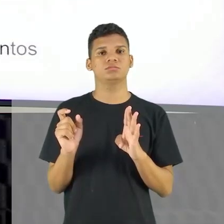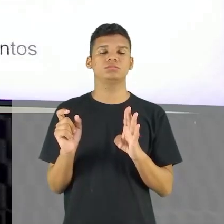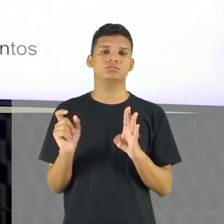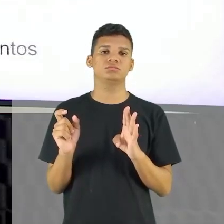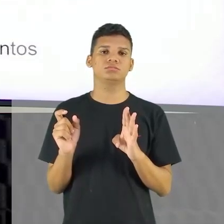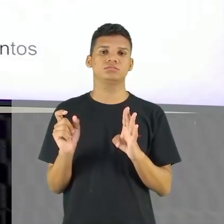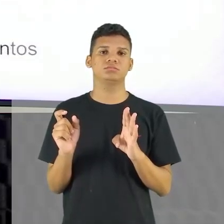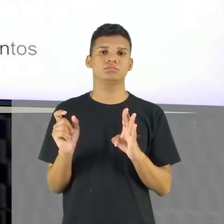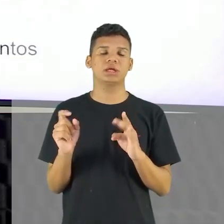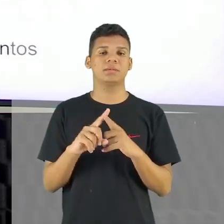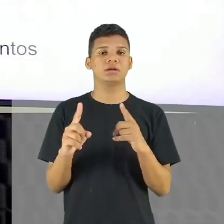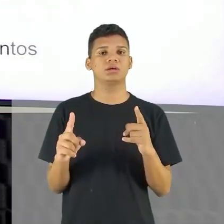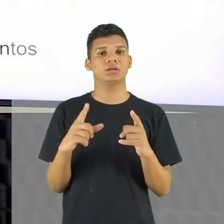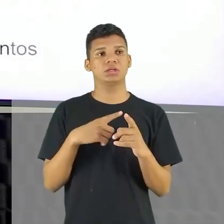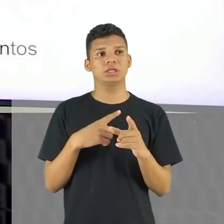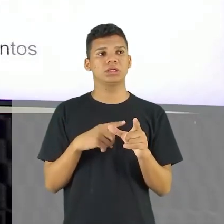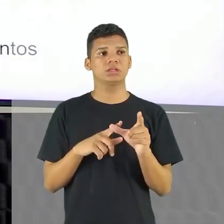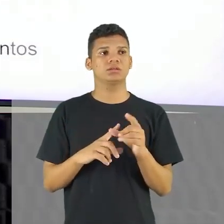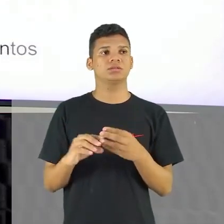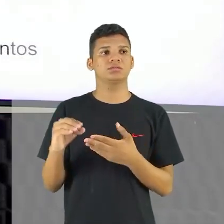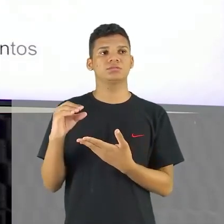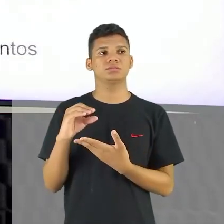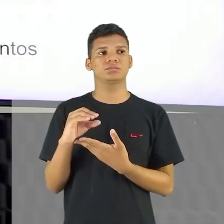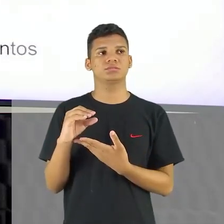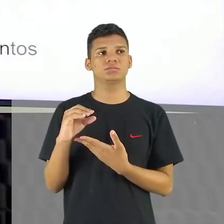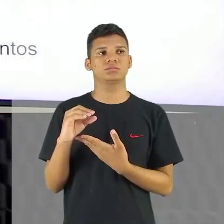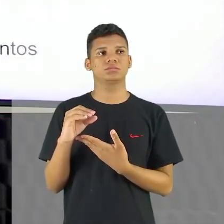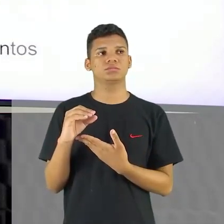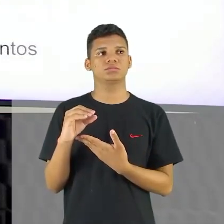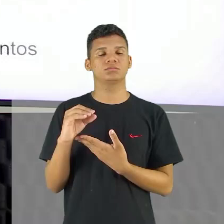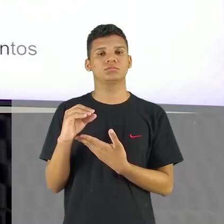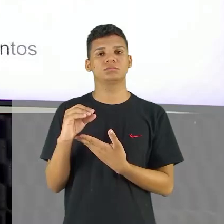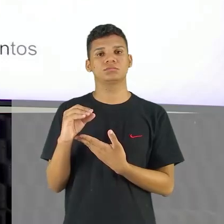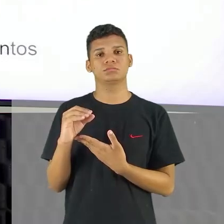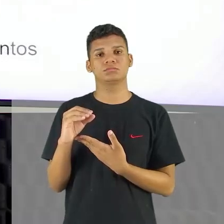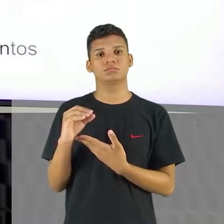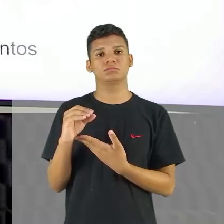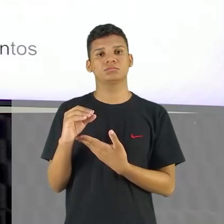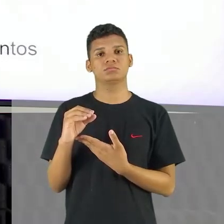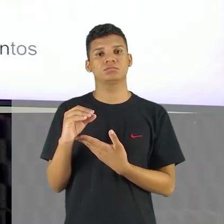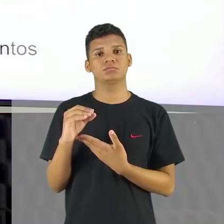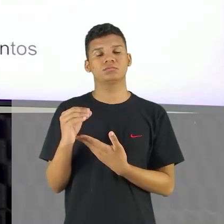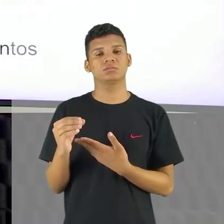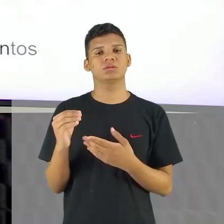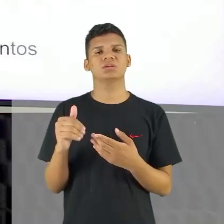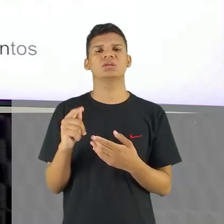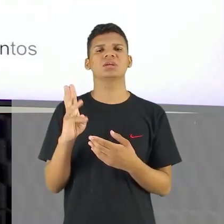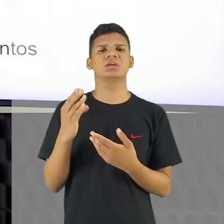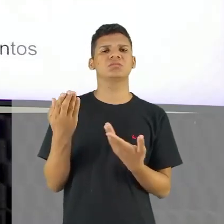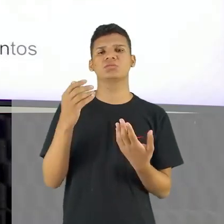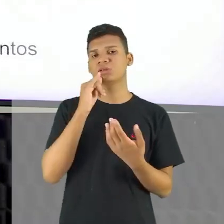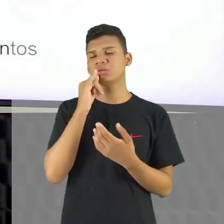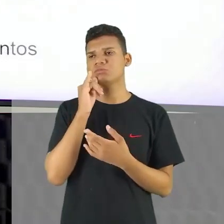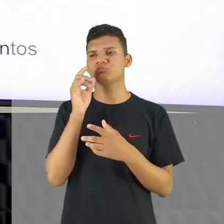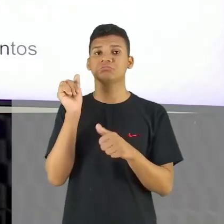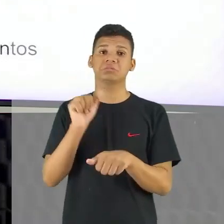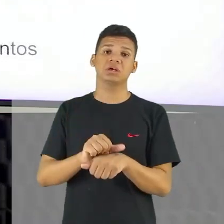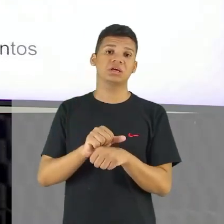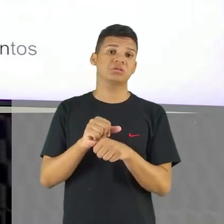pode ser, né? Permanência do tempo, será que o tempo pode permanecer em algum lugar? Quem é que pode segurar o tempo?